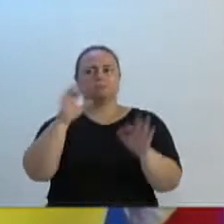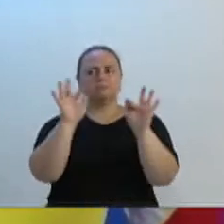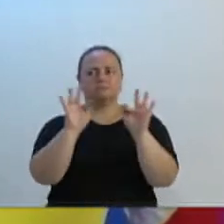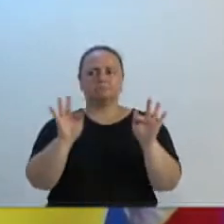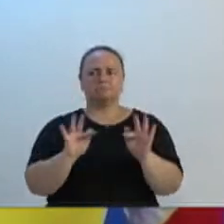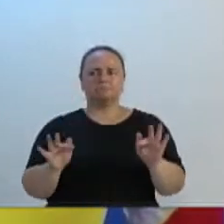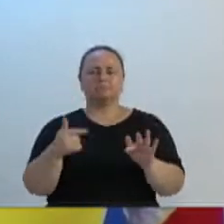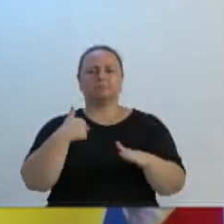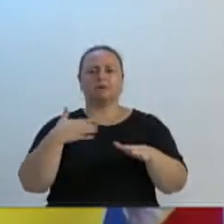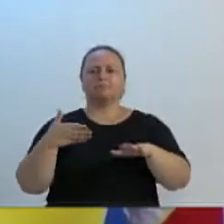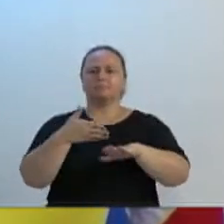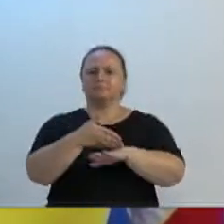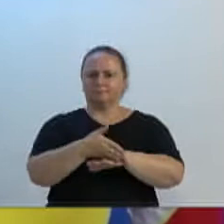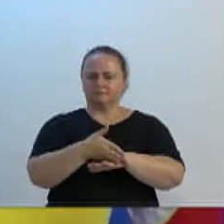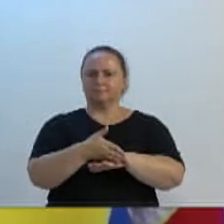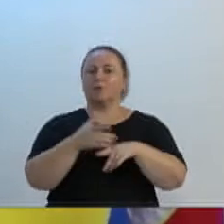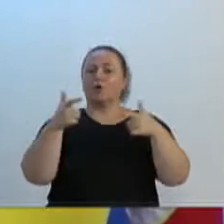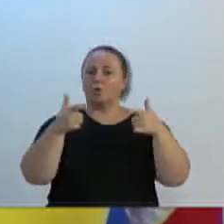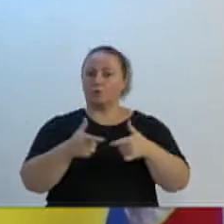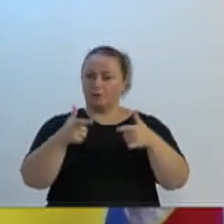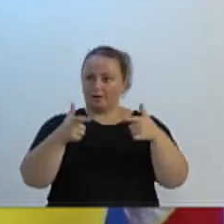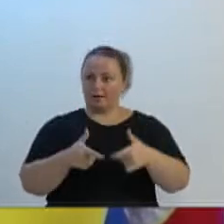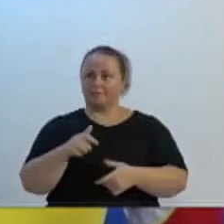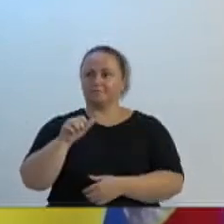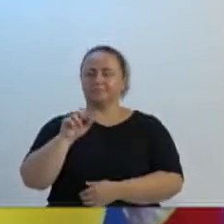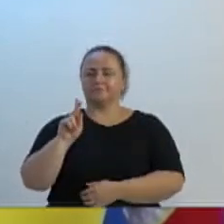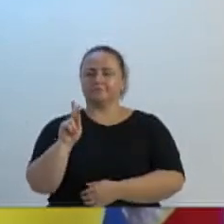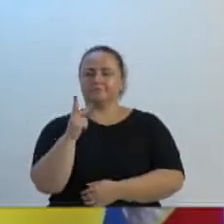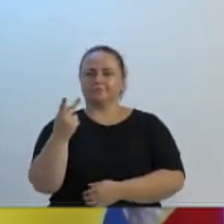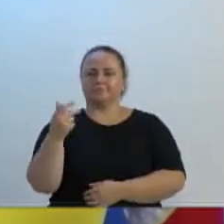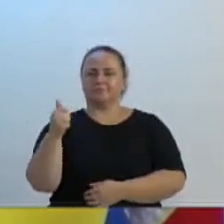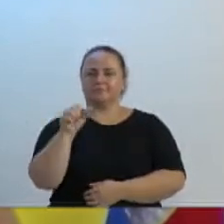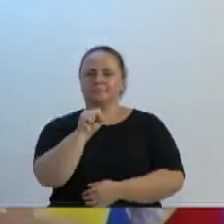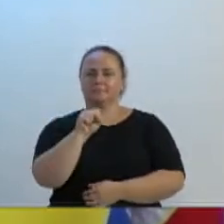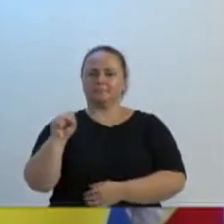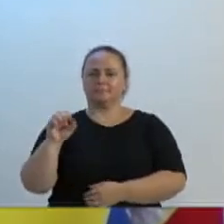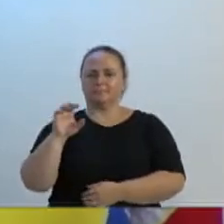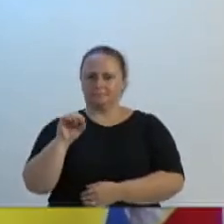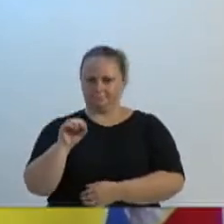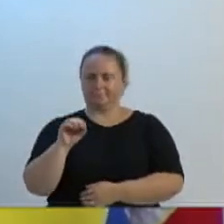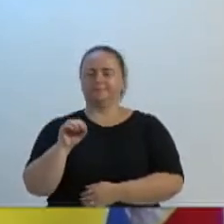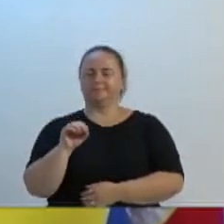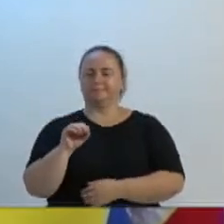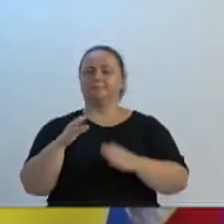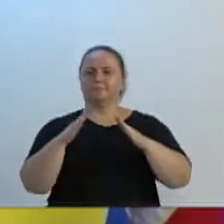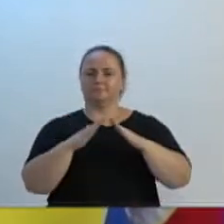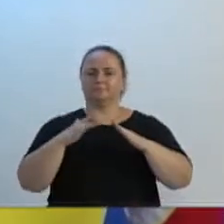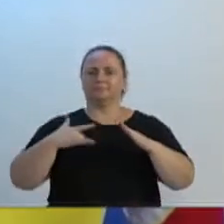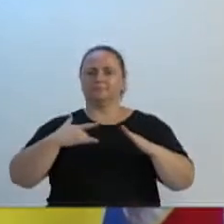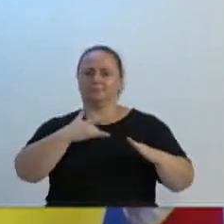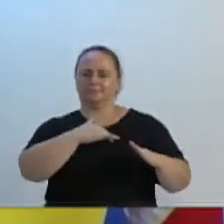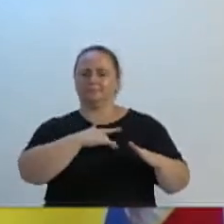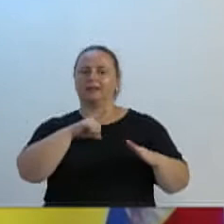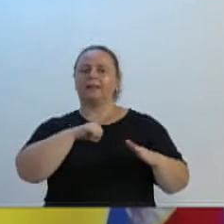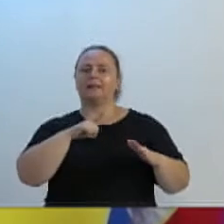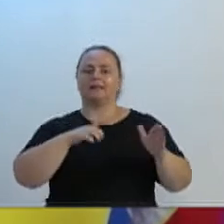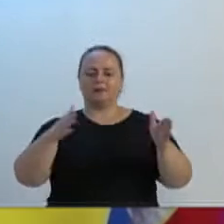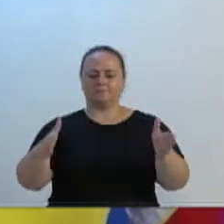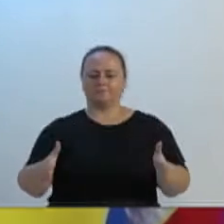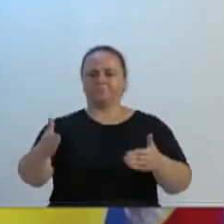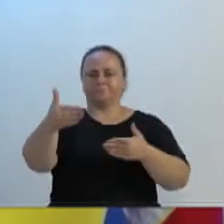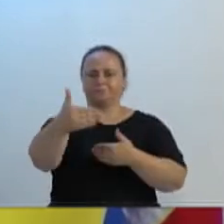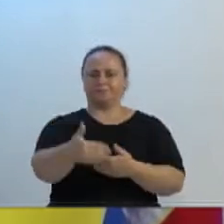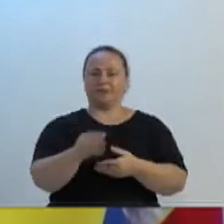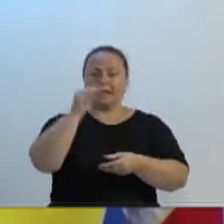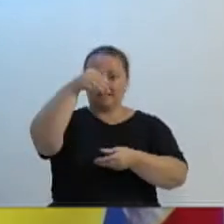tá e lá a caixa de mensagens que os que as pessoas deixam as